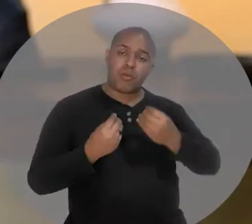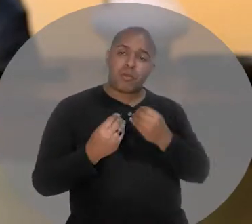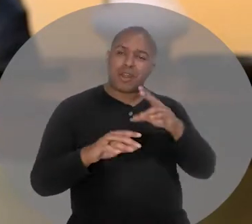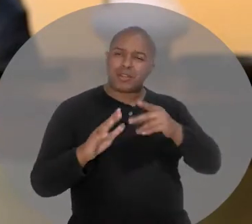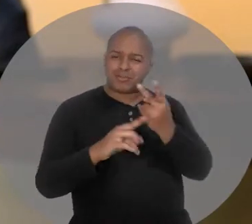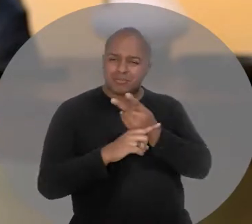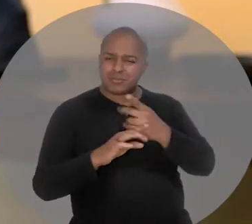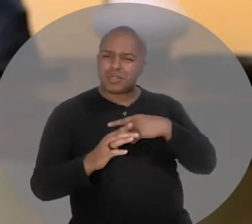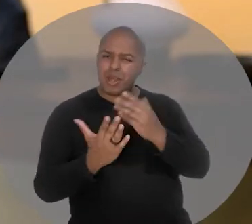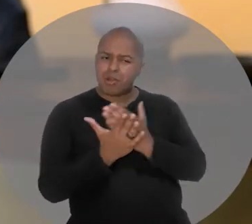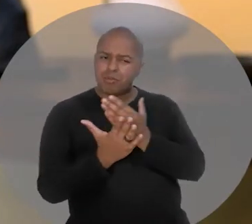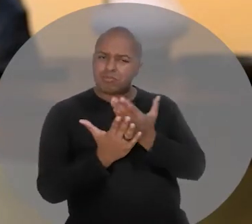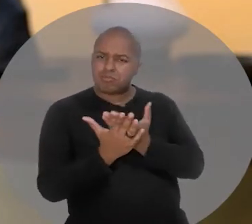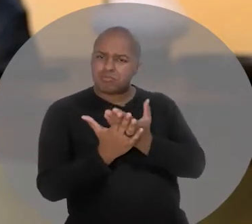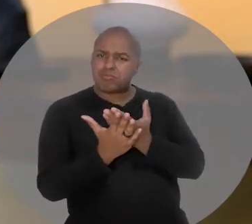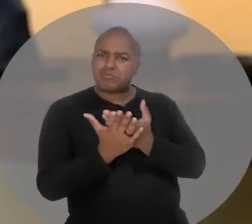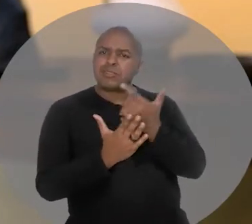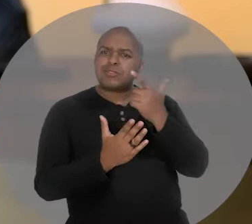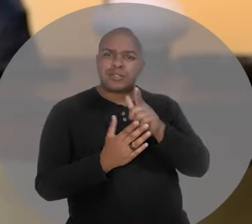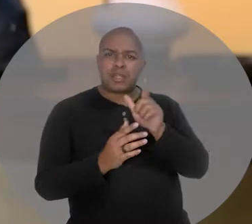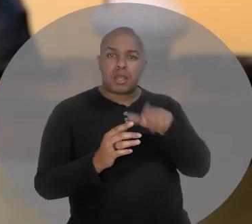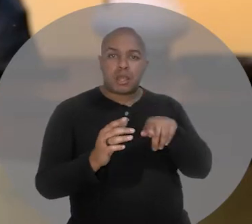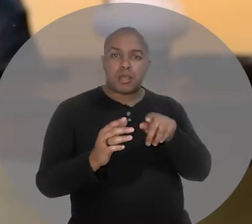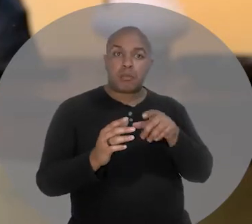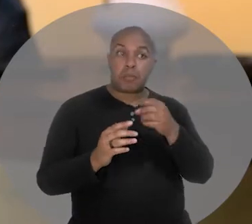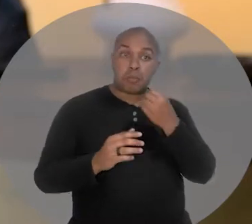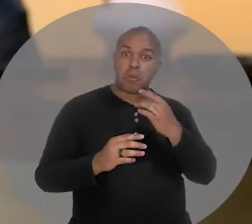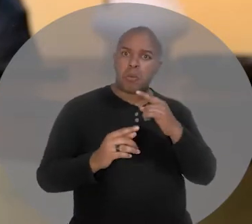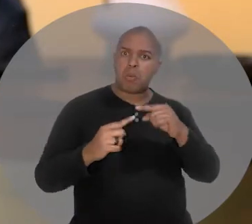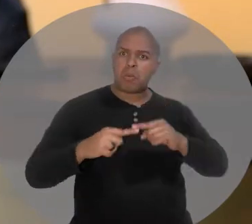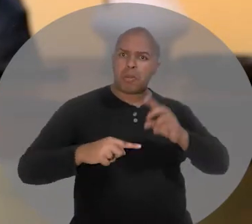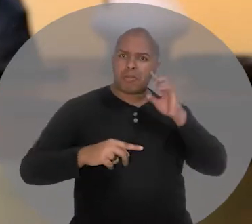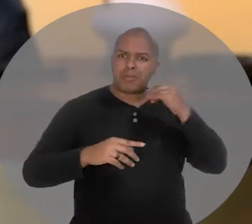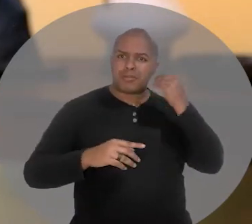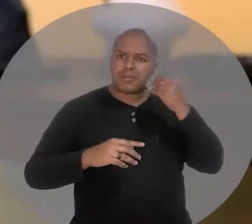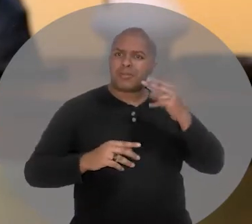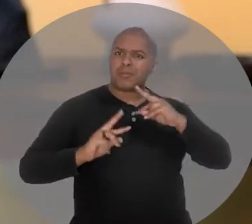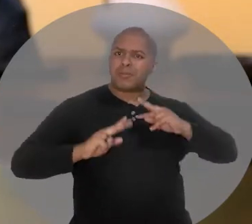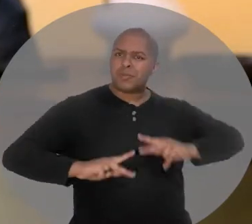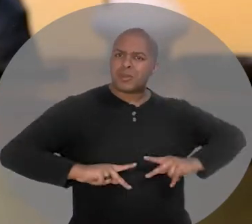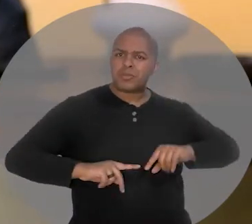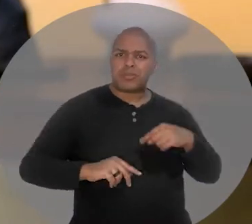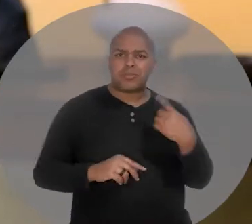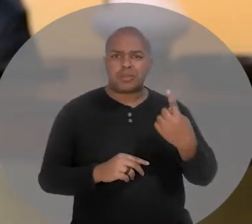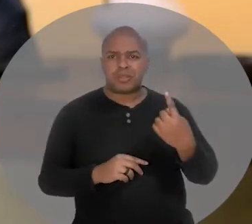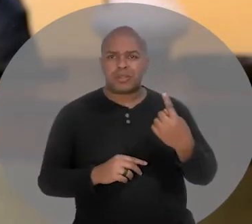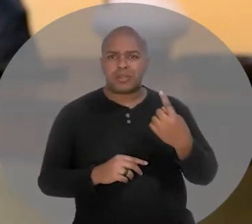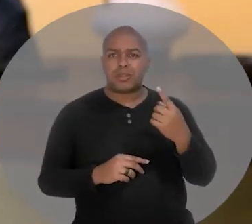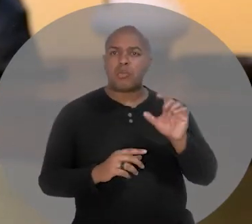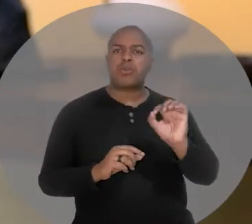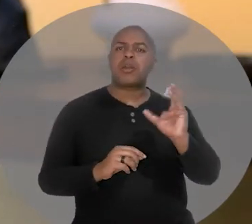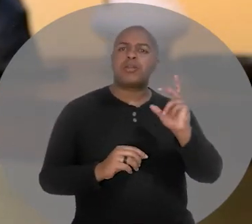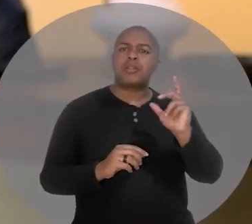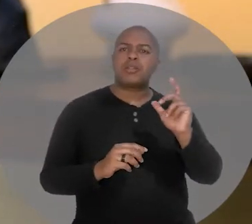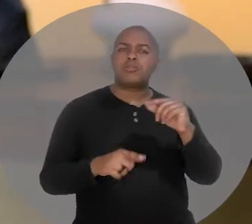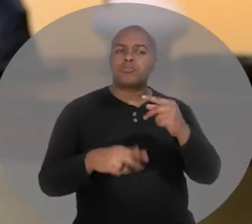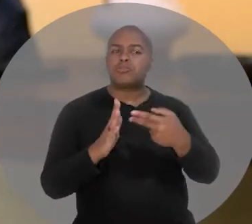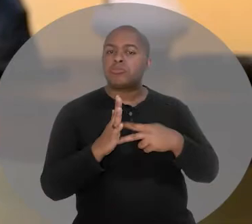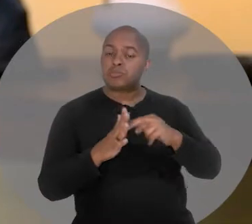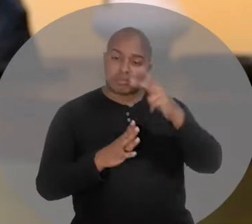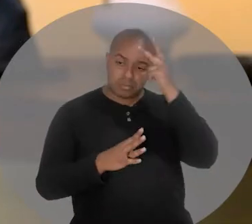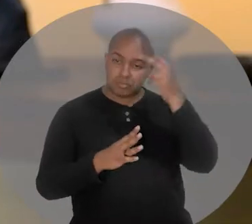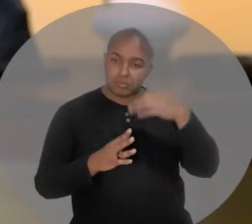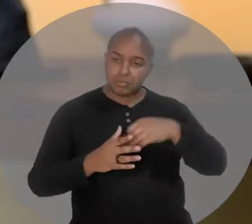os pesquisadores tivessem um material que fosse rico do ponto de vista da experiência humana única do que a deficiência significa